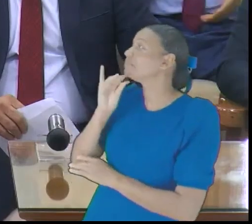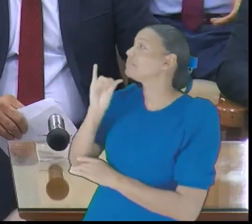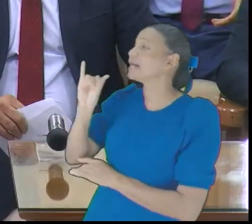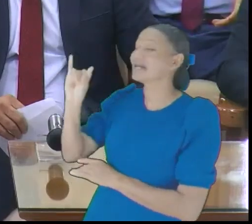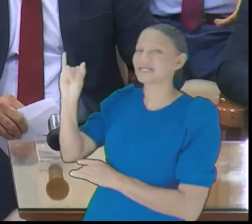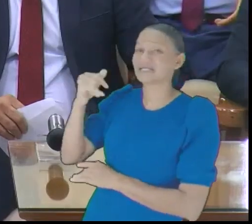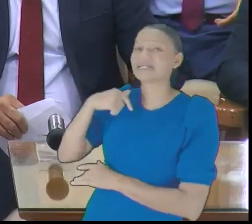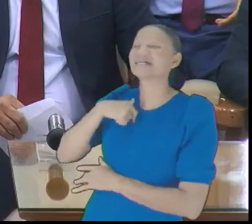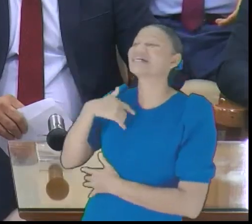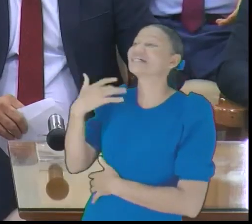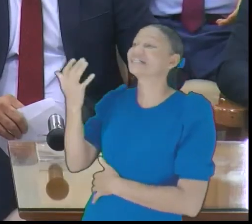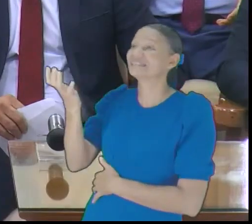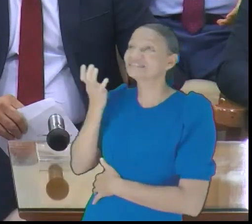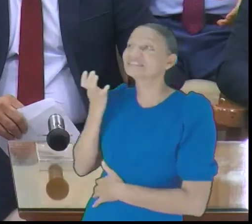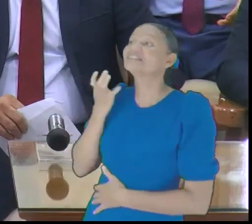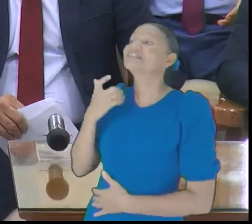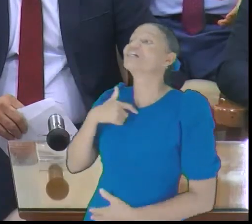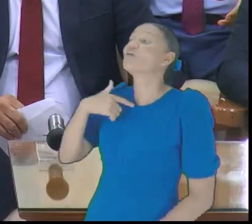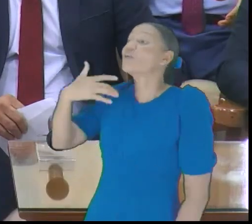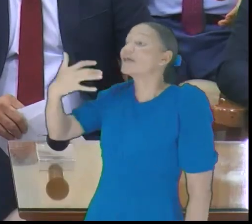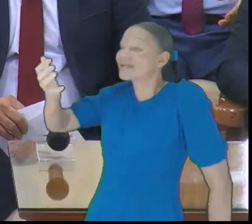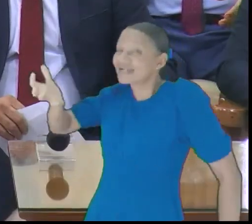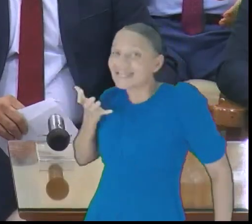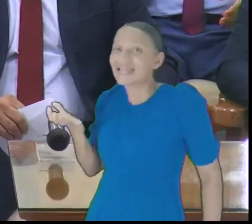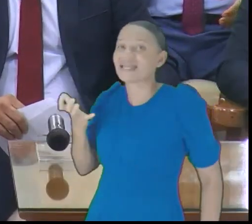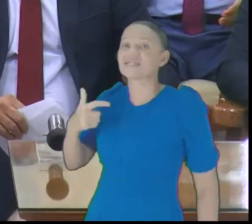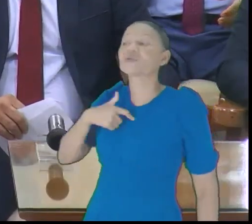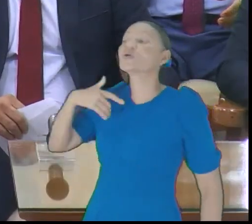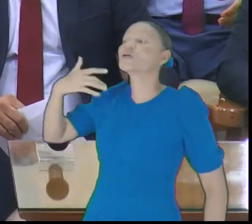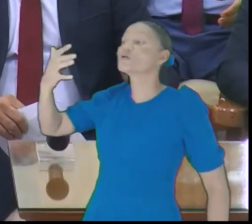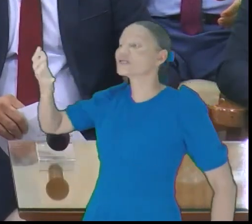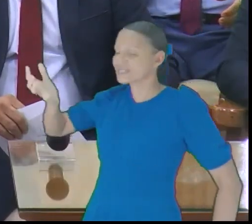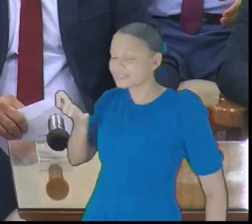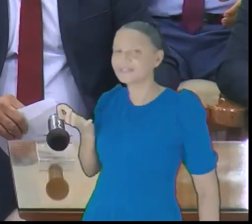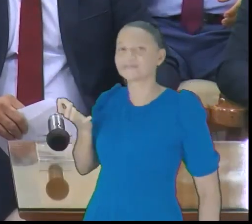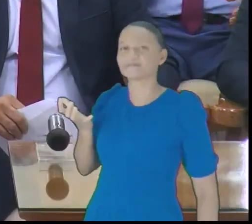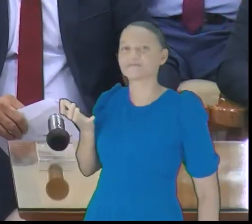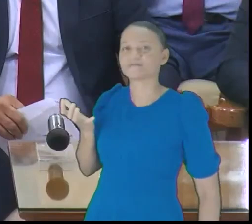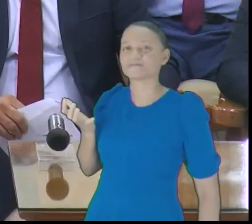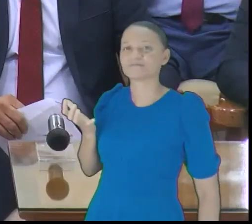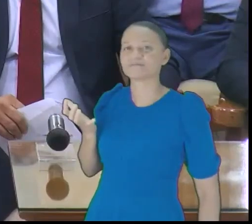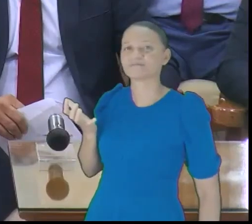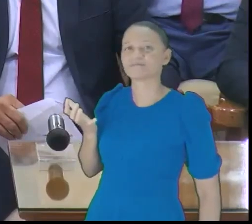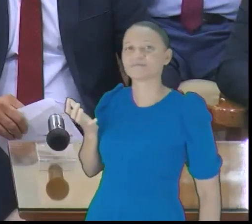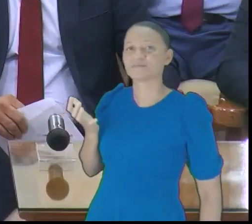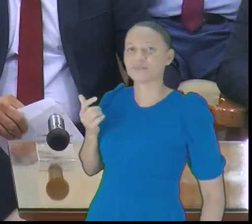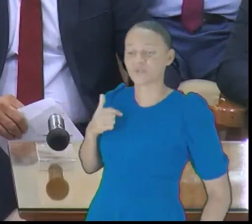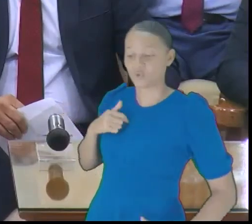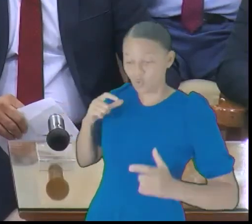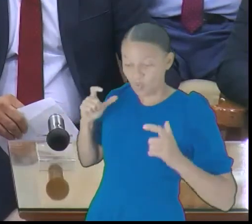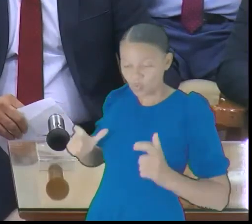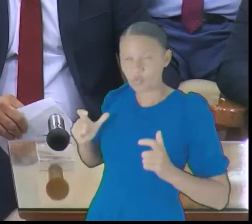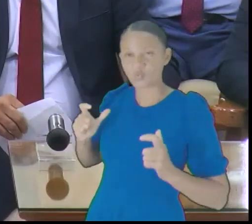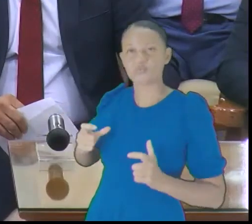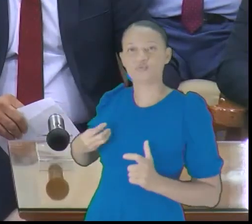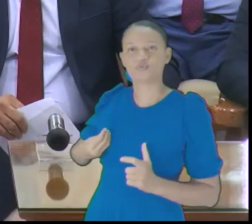eu quero, é um desejo dele, eu quero que onde eu estou,